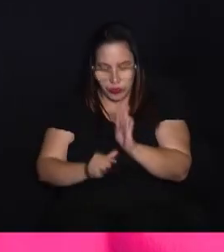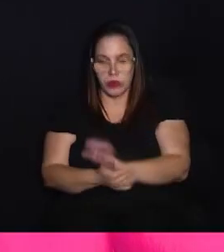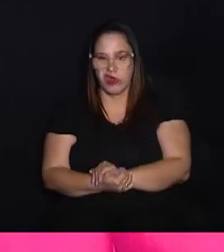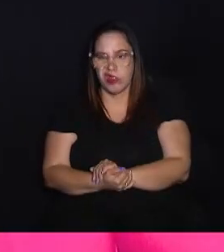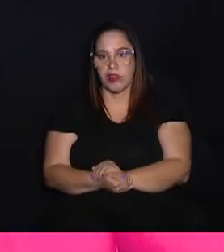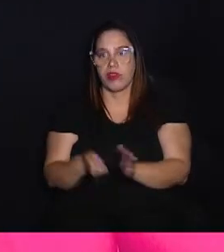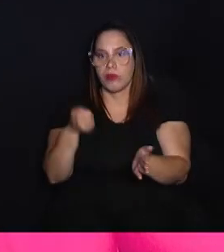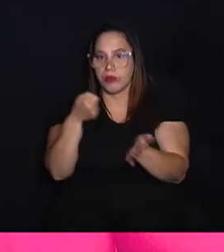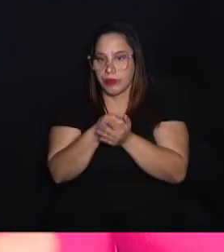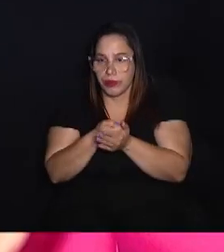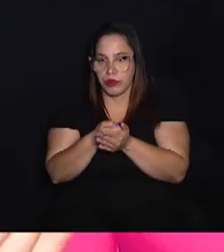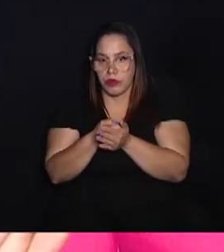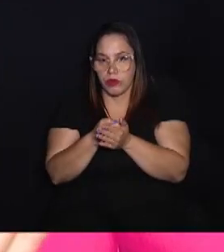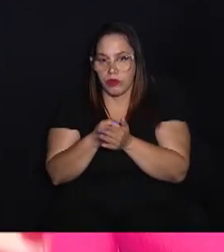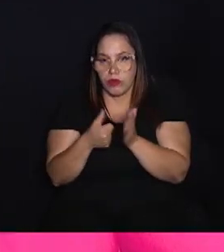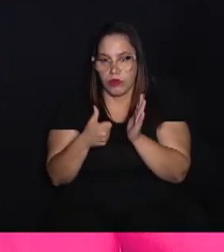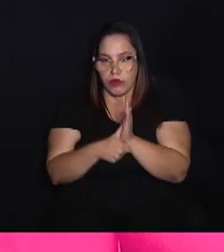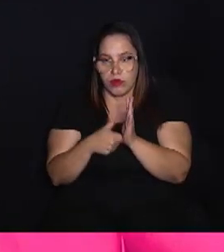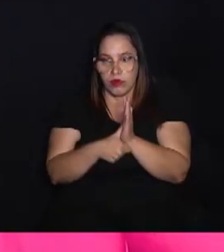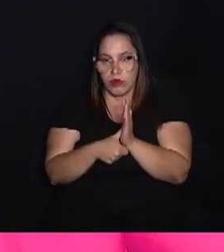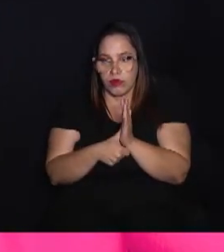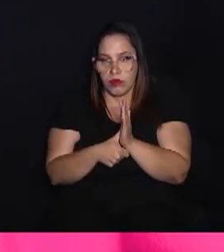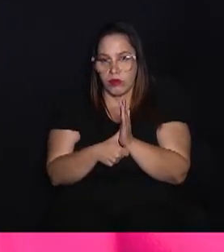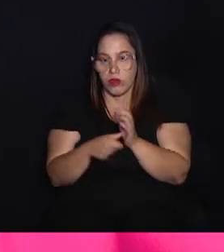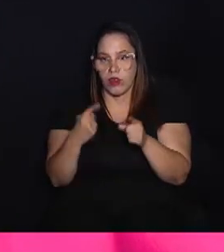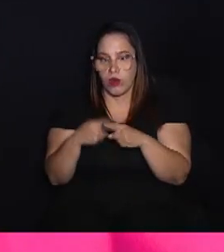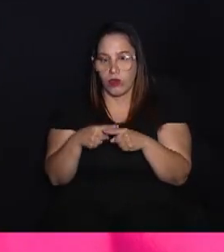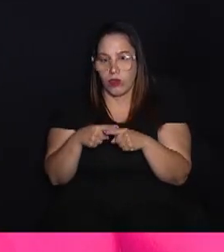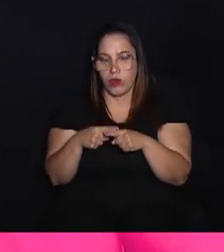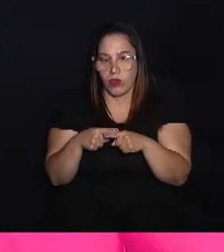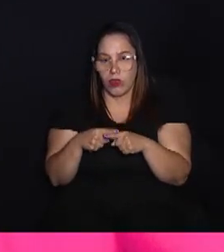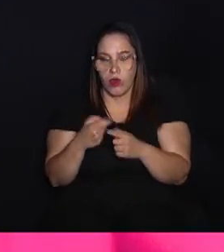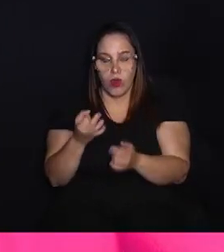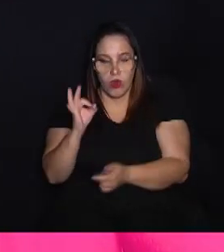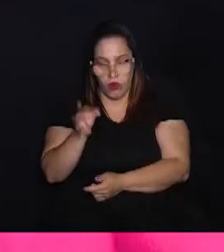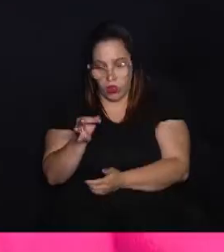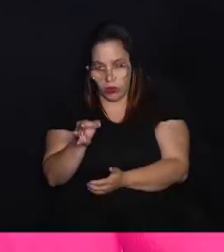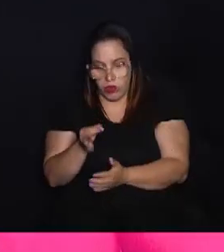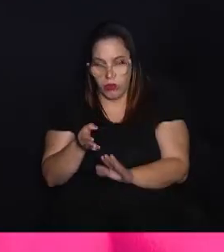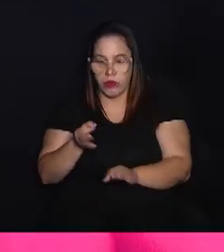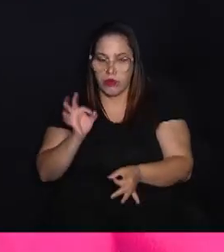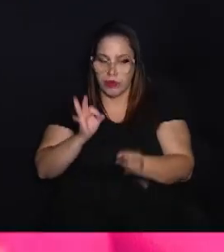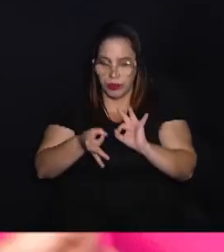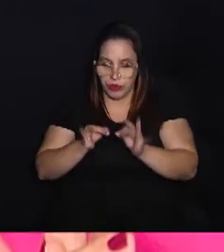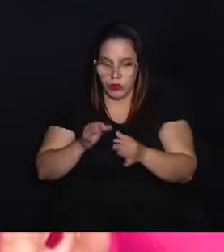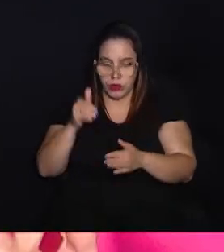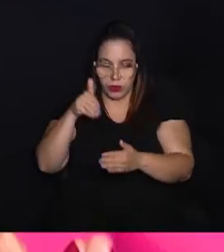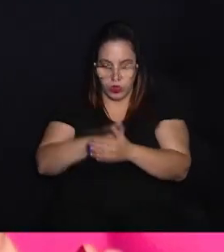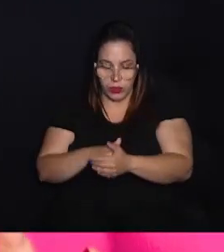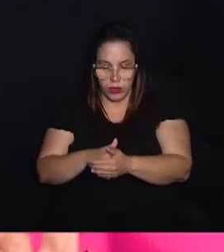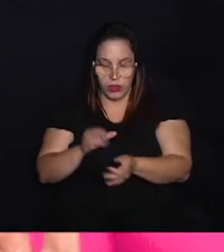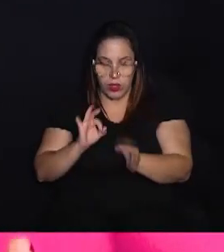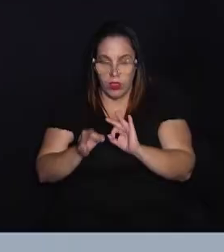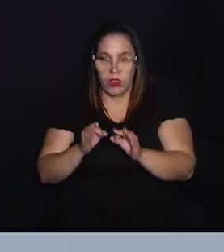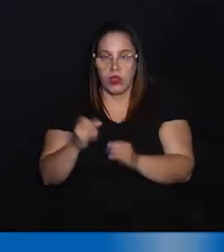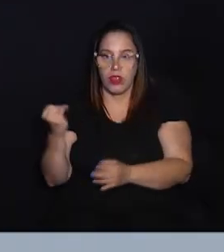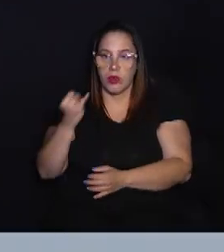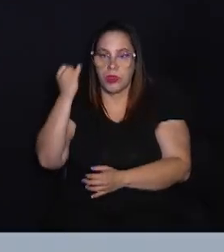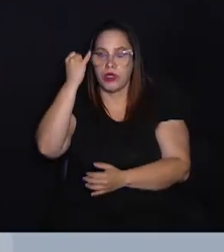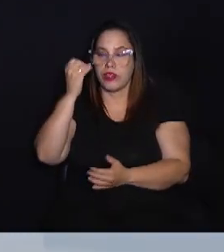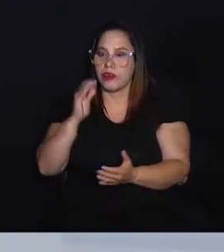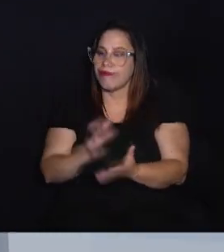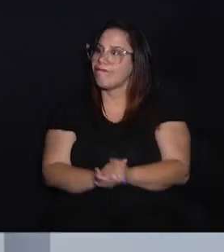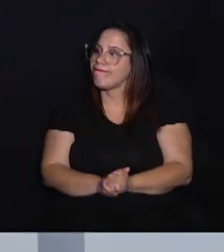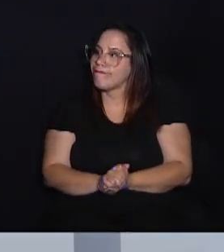fato é que você votou, está válido, porque só conta os votos válidos. Para a Justiça Eleitoral é só o voto válido que tem importância.